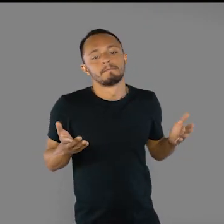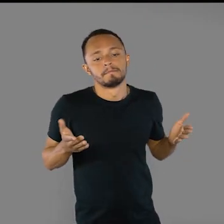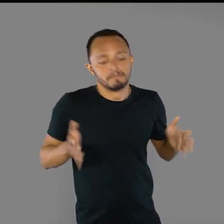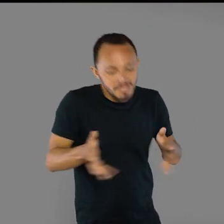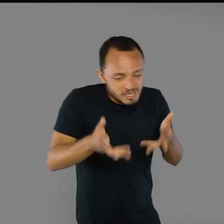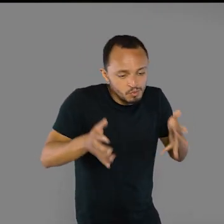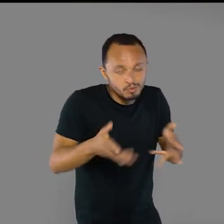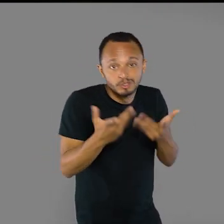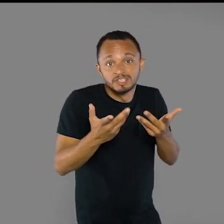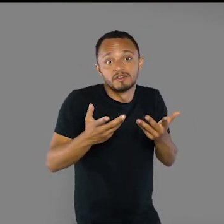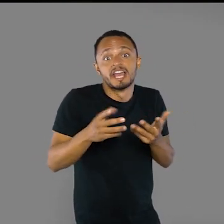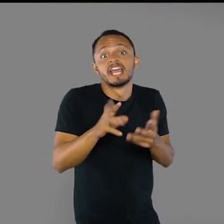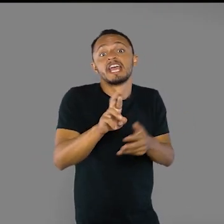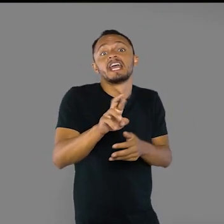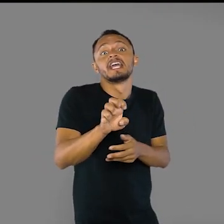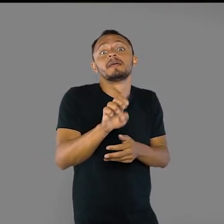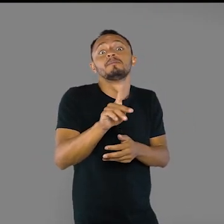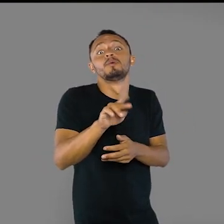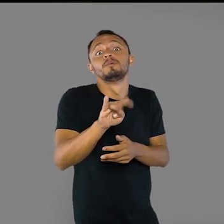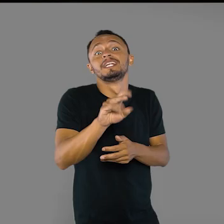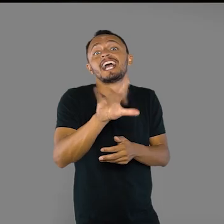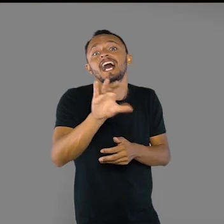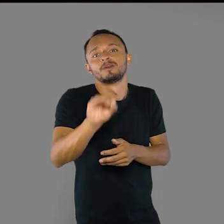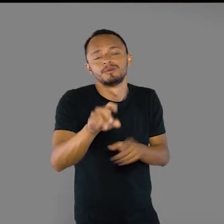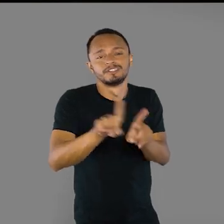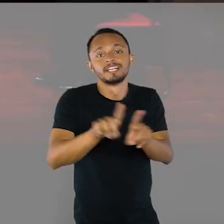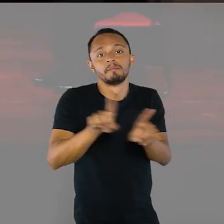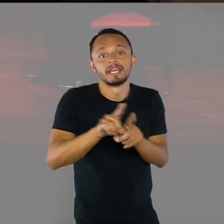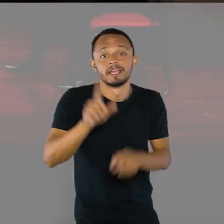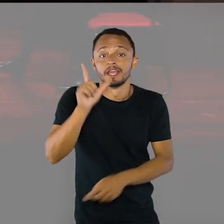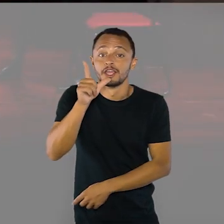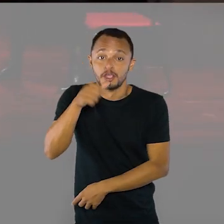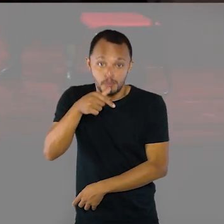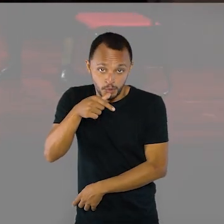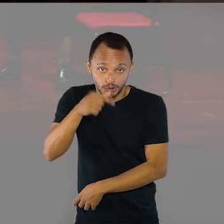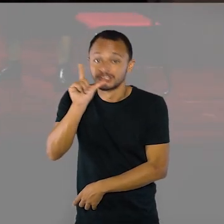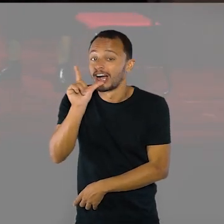republicano e imbrochável. Obrigada.